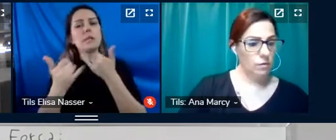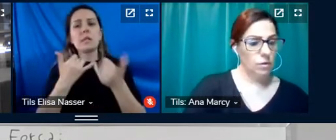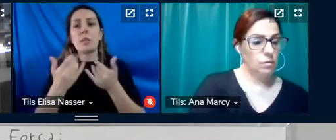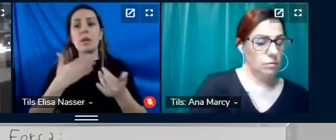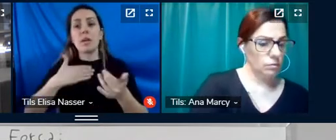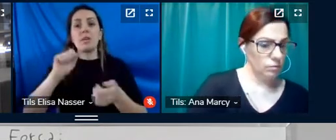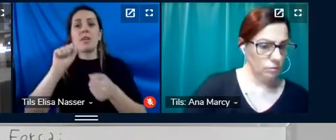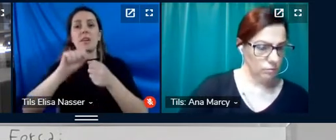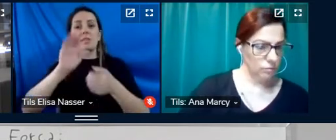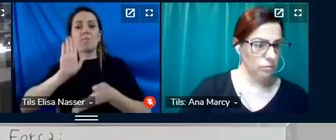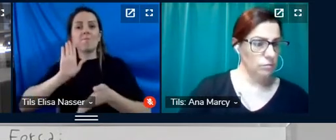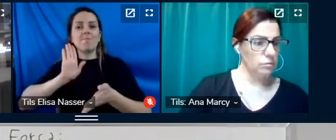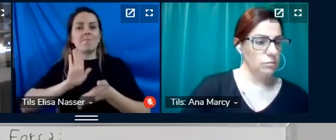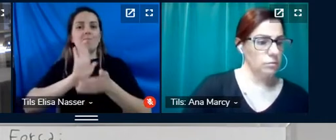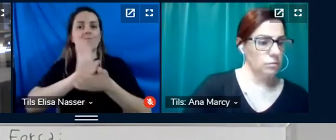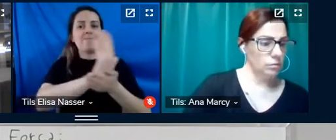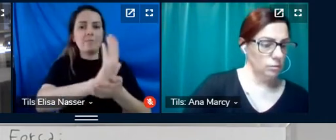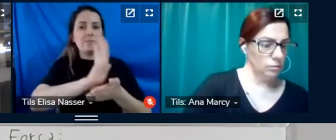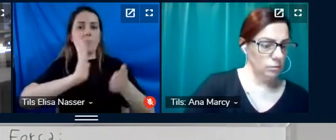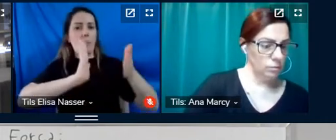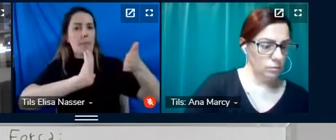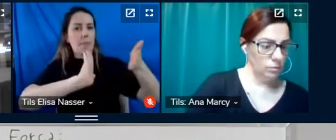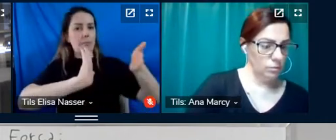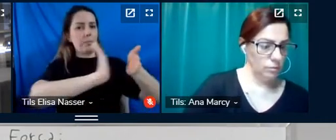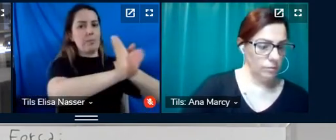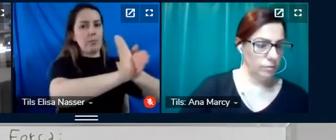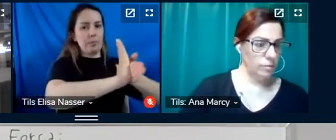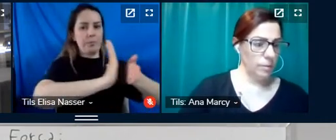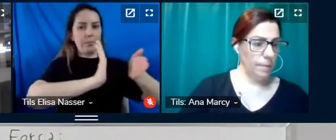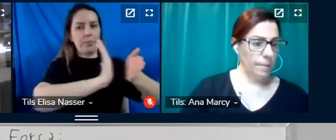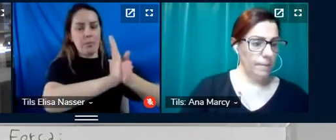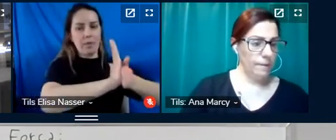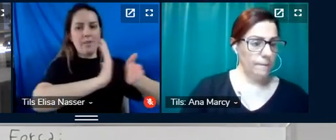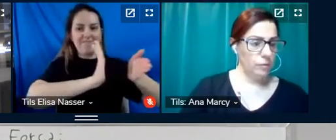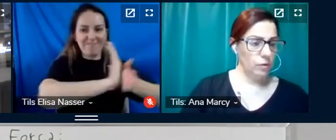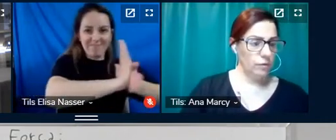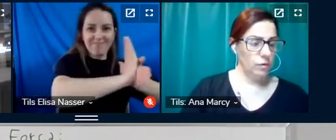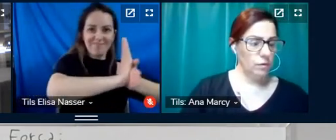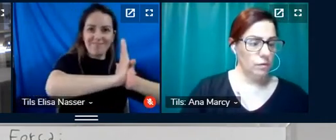Aqui dá para ver melhor, né? Estou fazendo uma força aqui no quadro, ó.